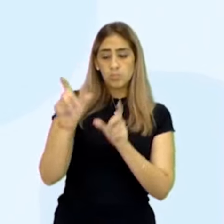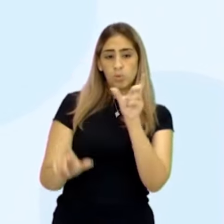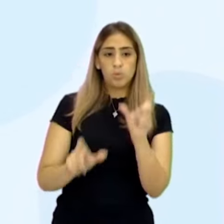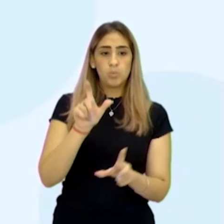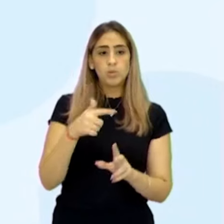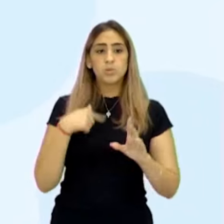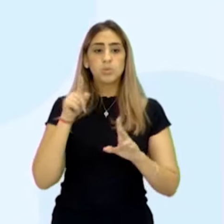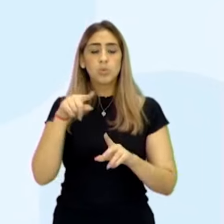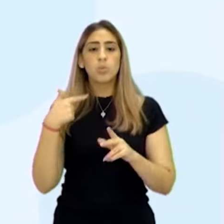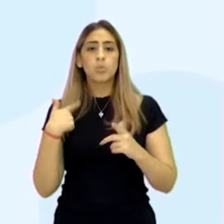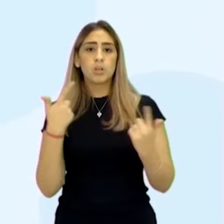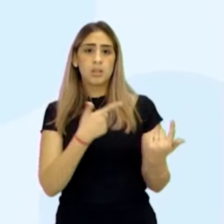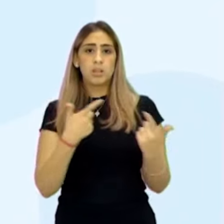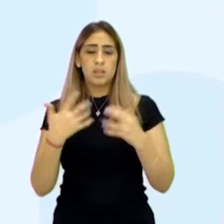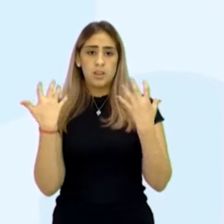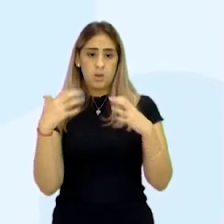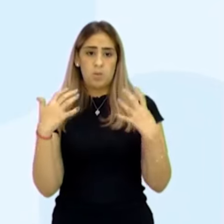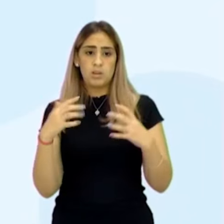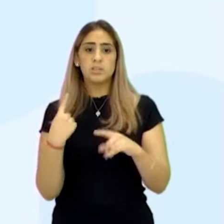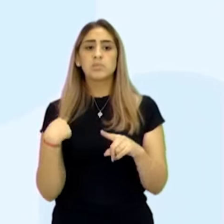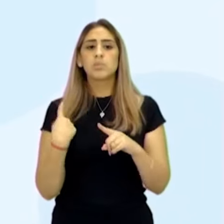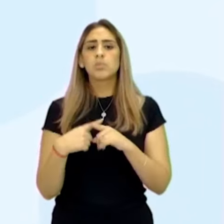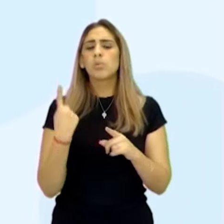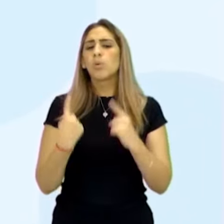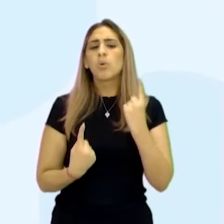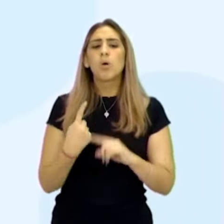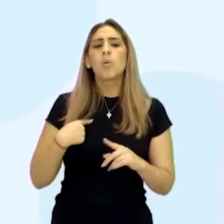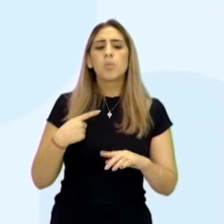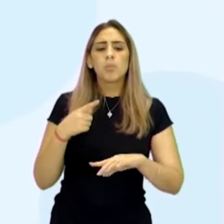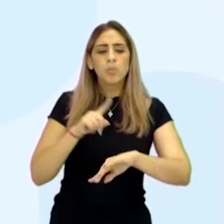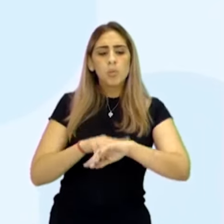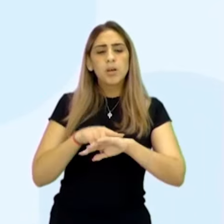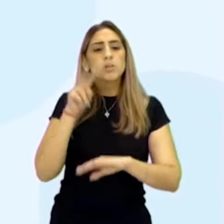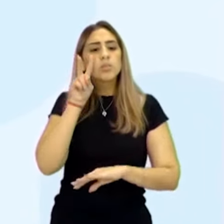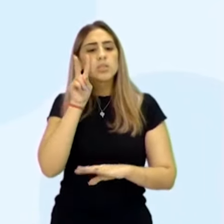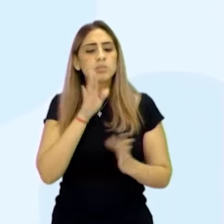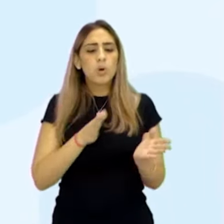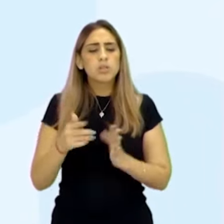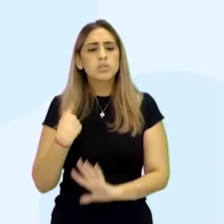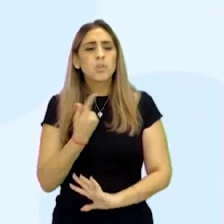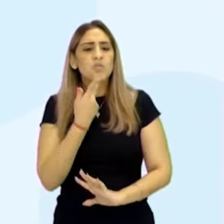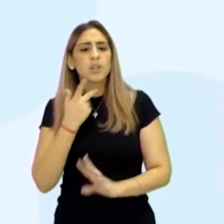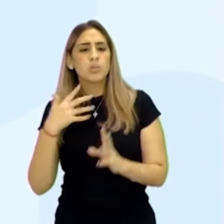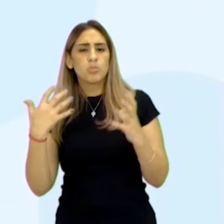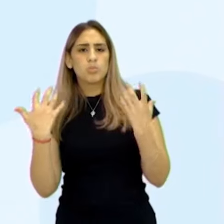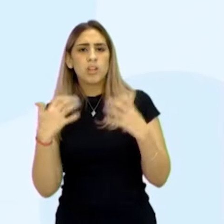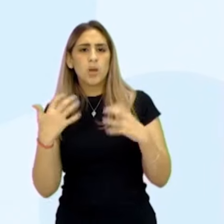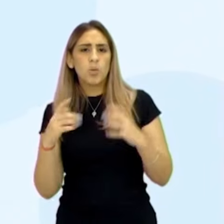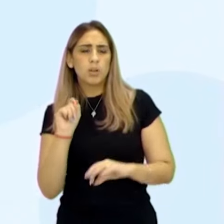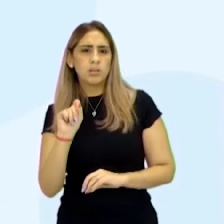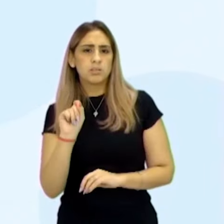do terrorismo. Mas em qual momento histórico nós estamos falando de terrorismo? Na